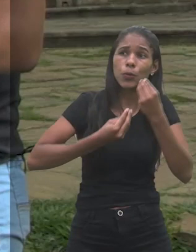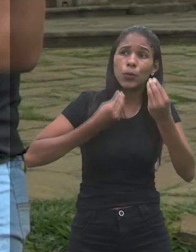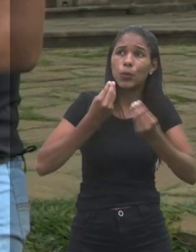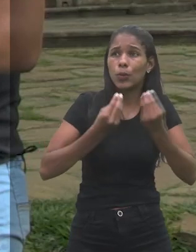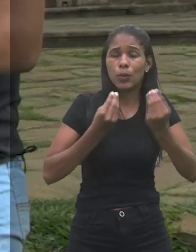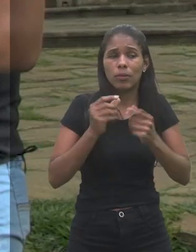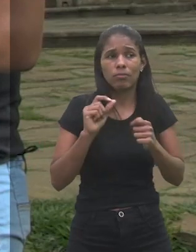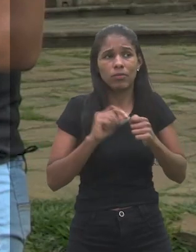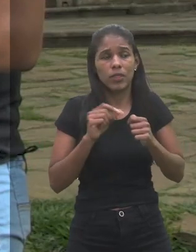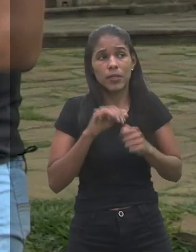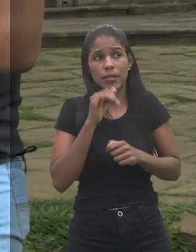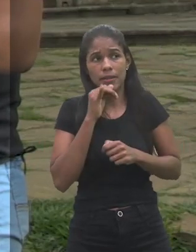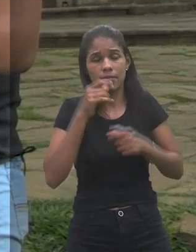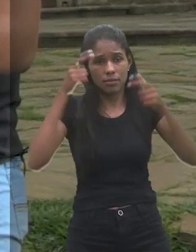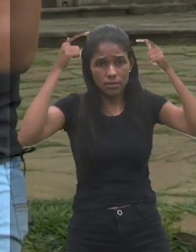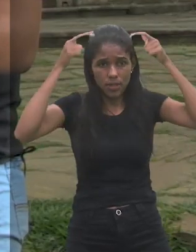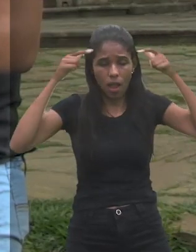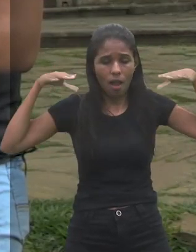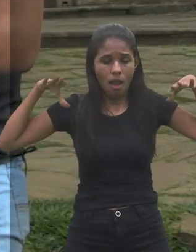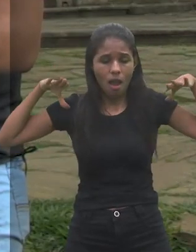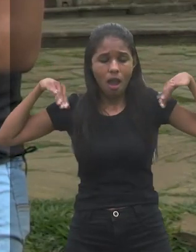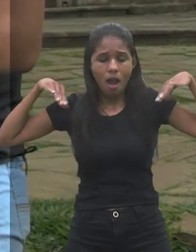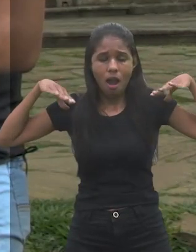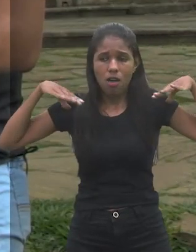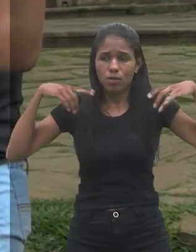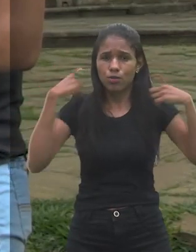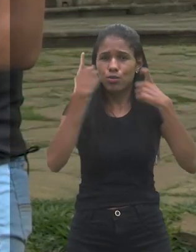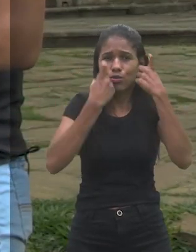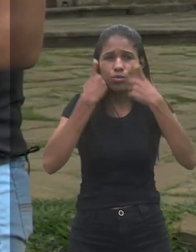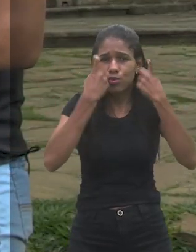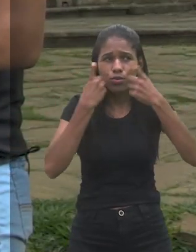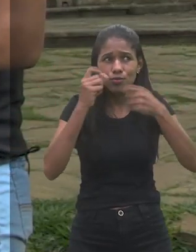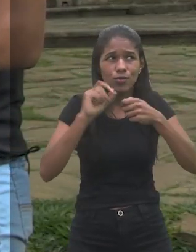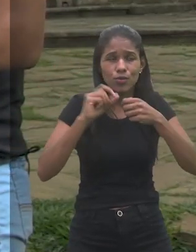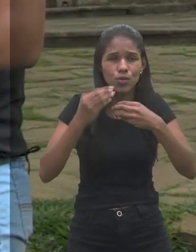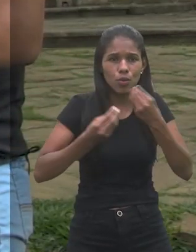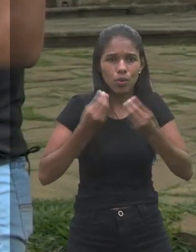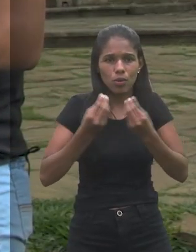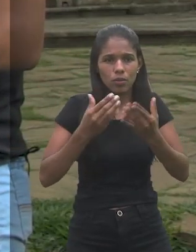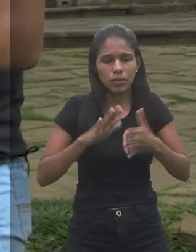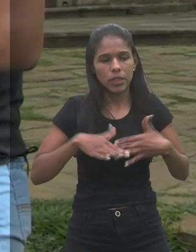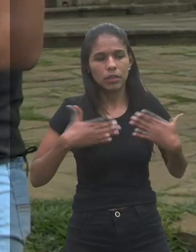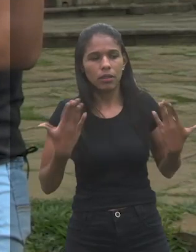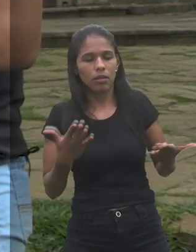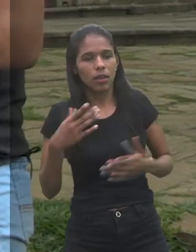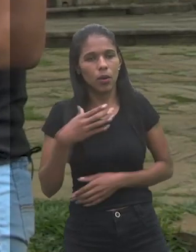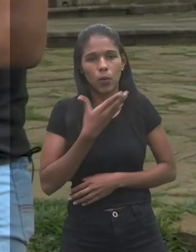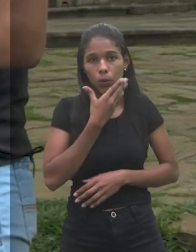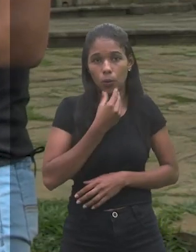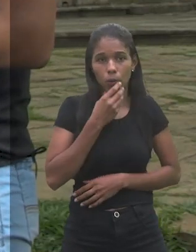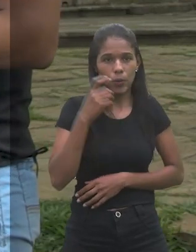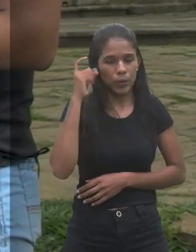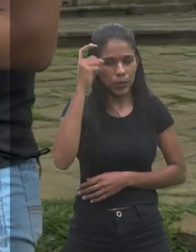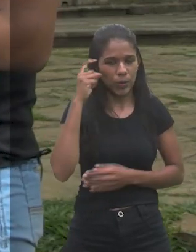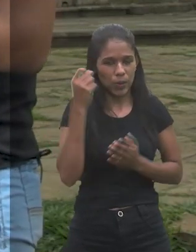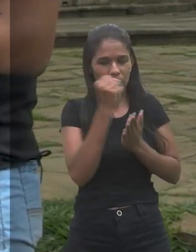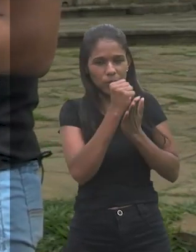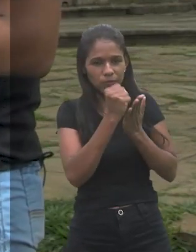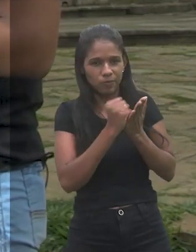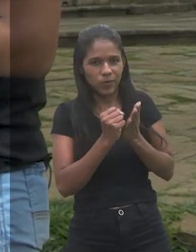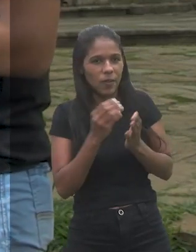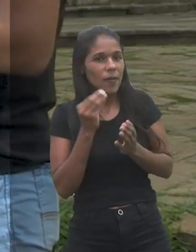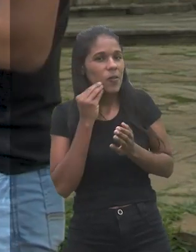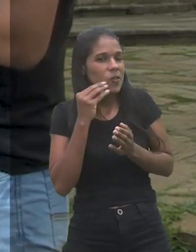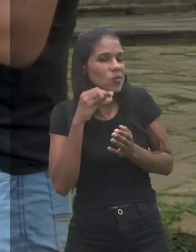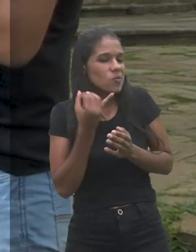expressão de Portugal. As pessoas usavam as pessoas locais para pousar para ele, para anjos, santos e santas. Aí o que